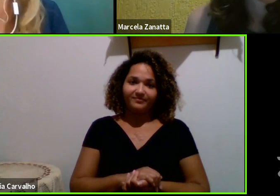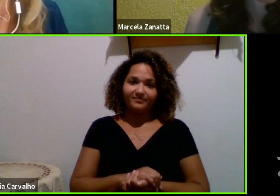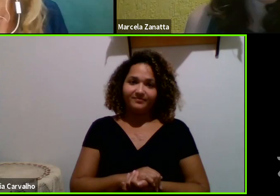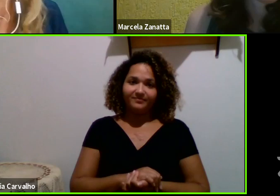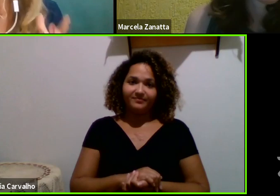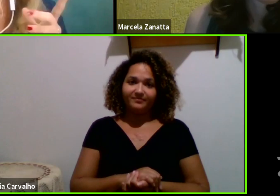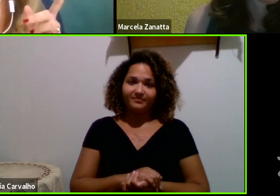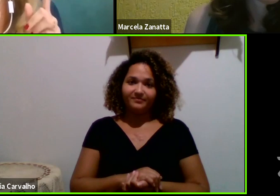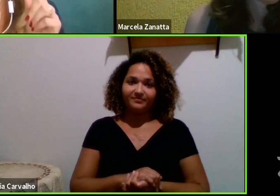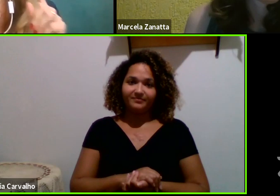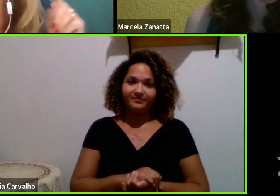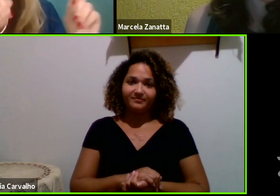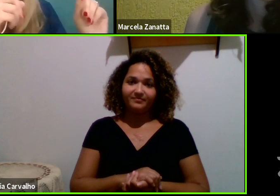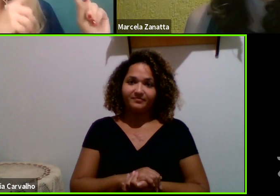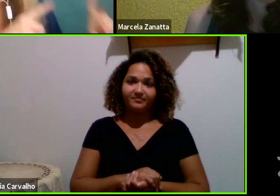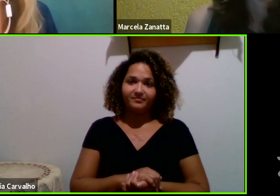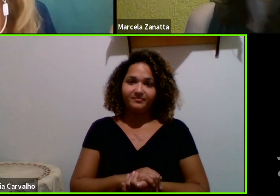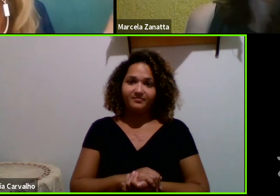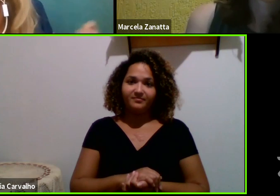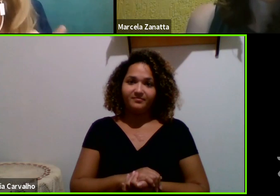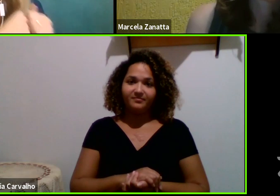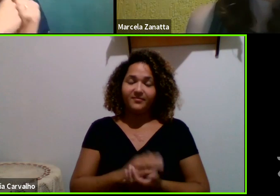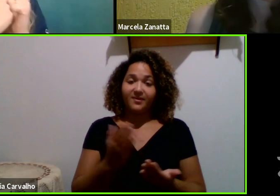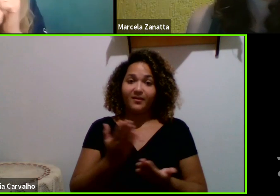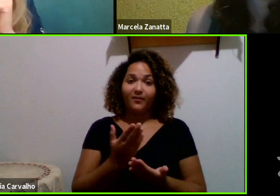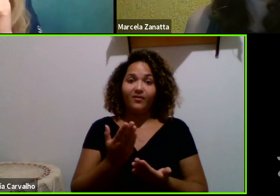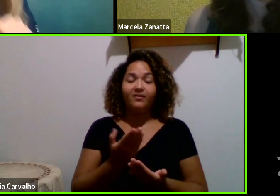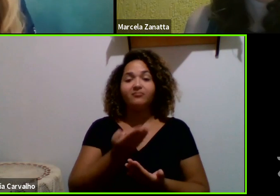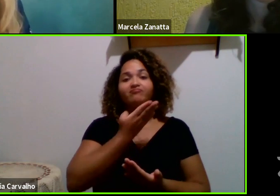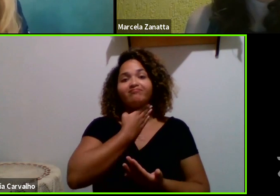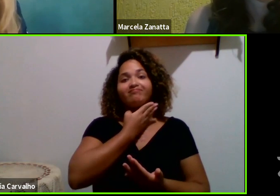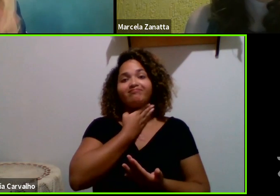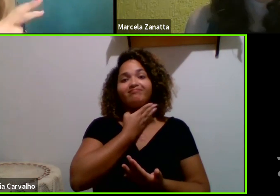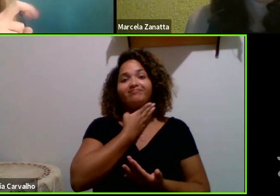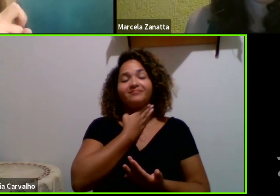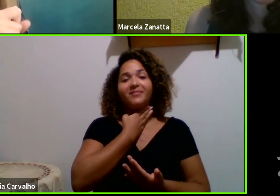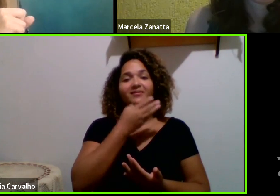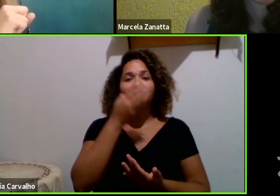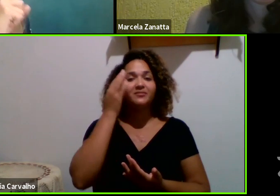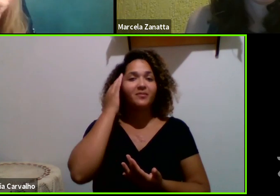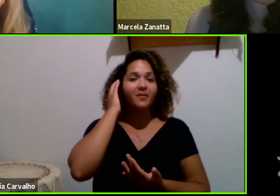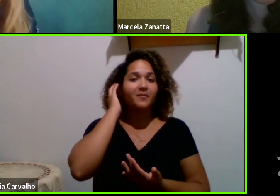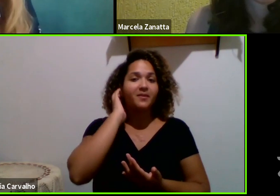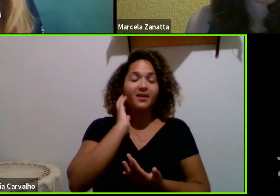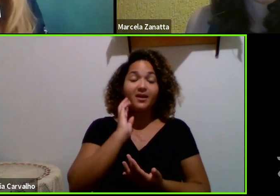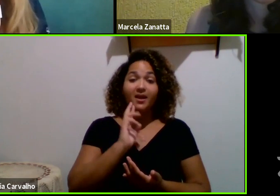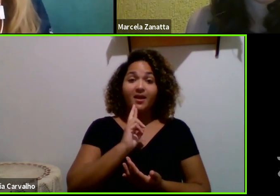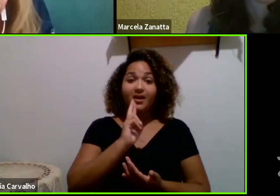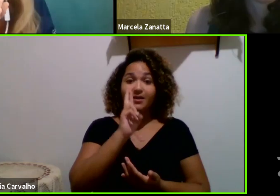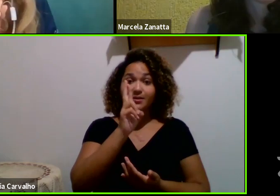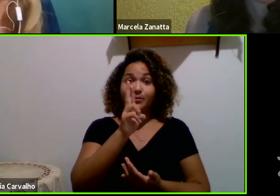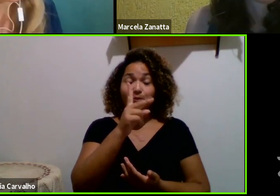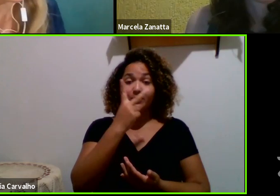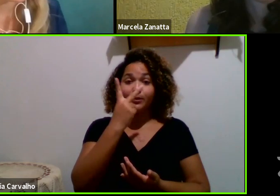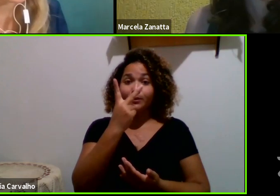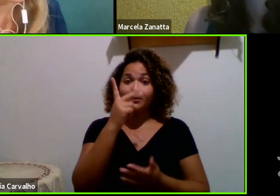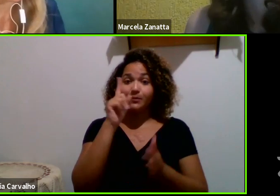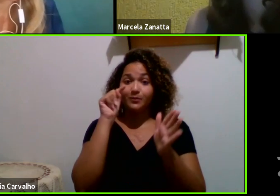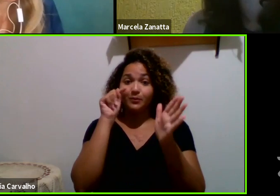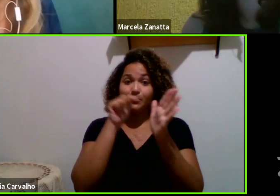esse bate-papo e já aproveitar e responder 2 apontamentos, 2 questões